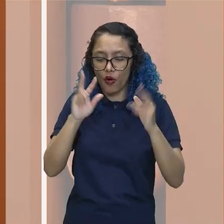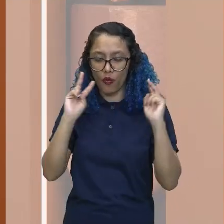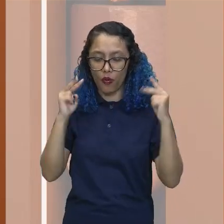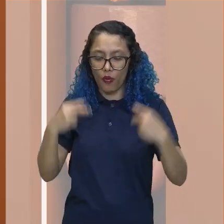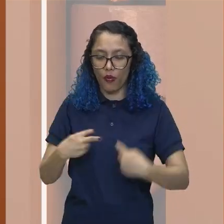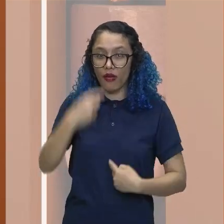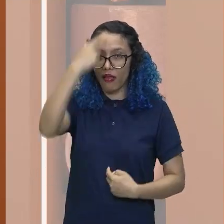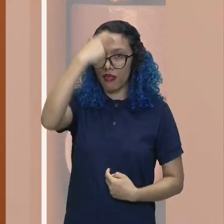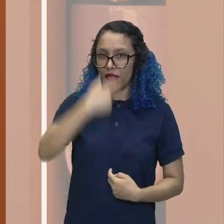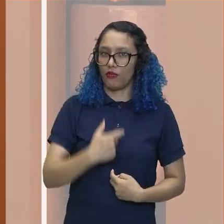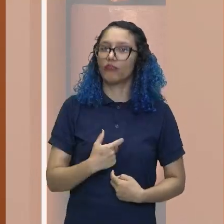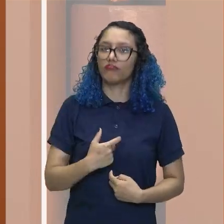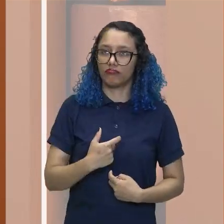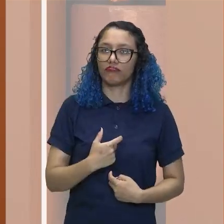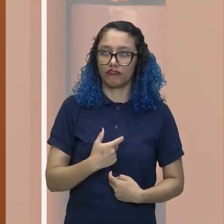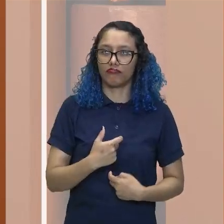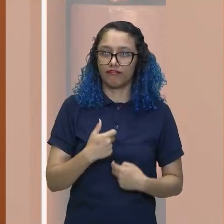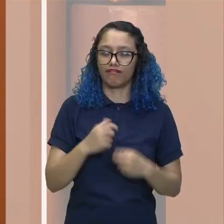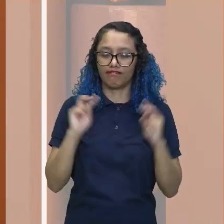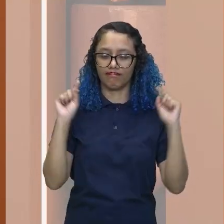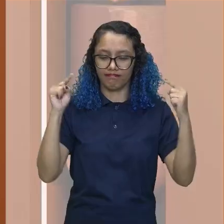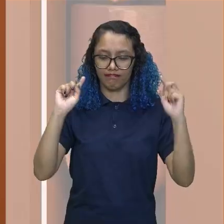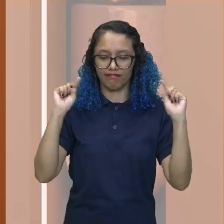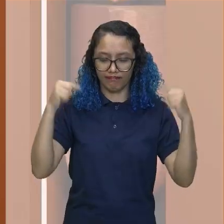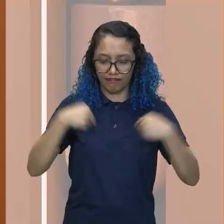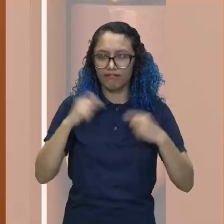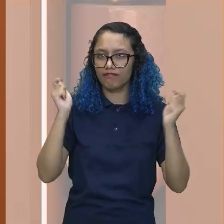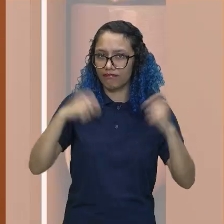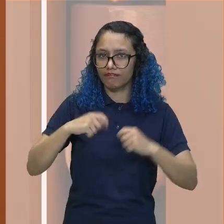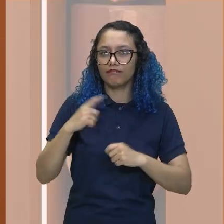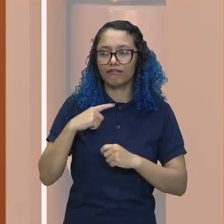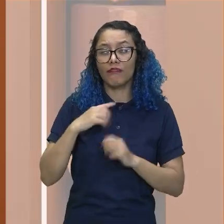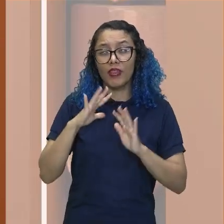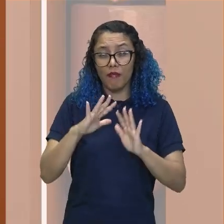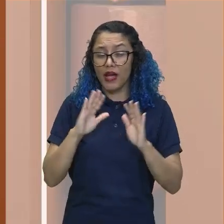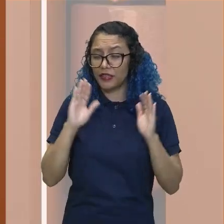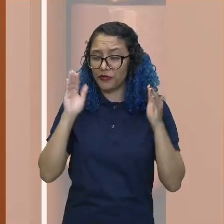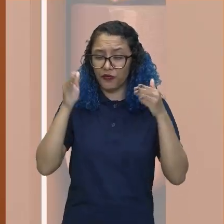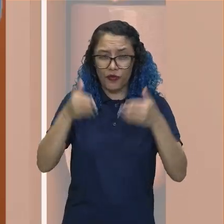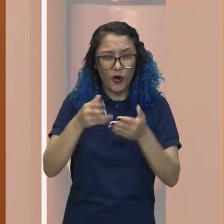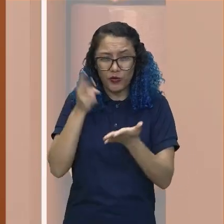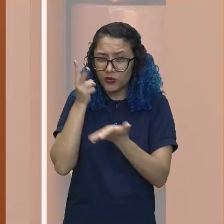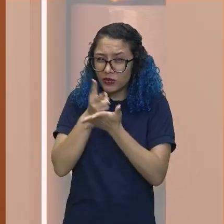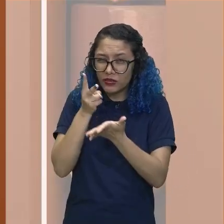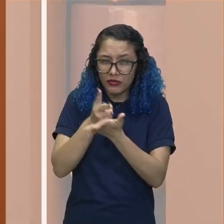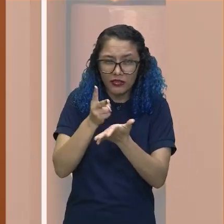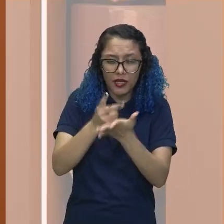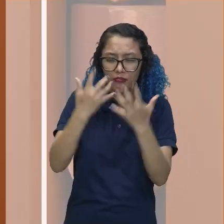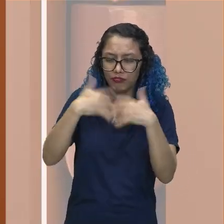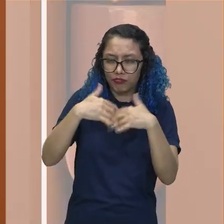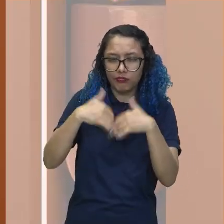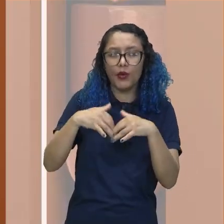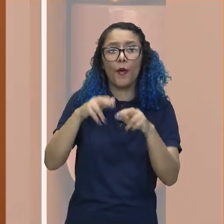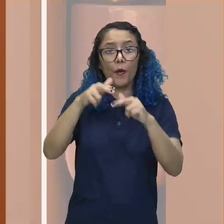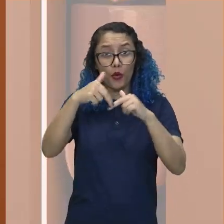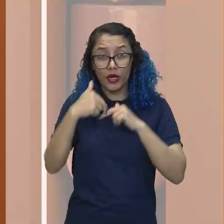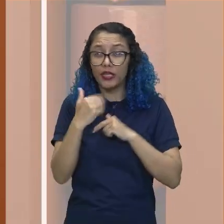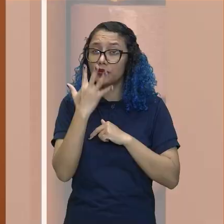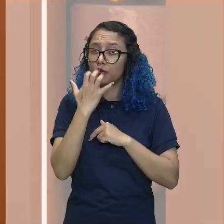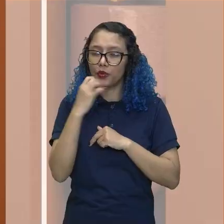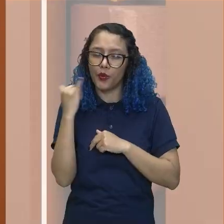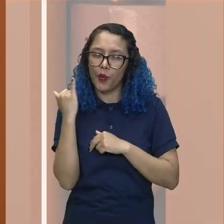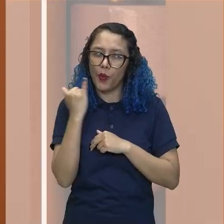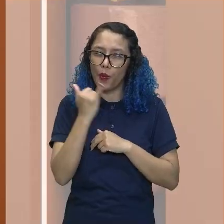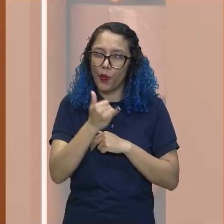essa capacidade, tá? Só que aí eu me torno o quê? Racional demais. E é isso que o Nietzsche faz a sua crítica dele